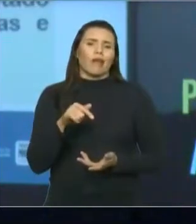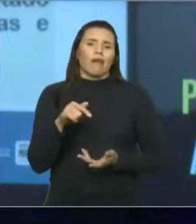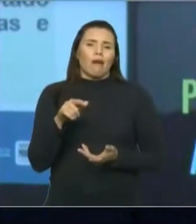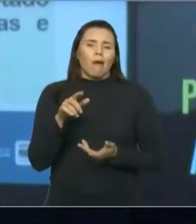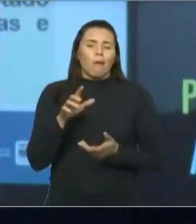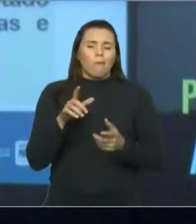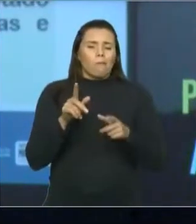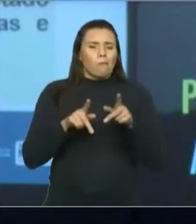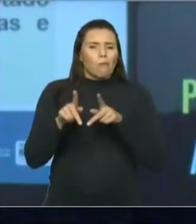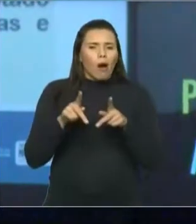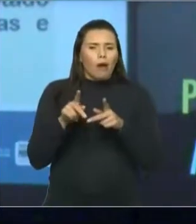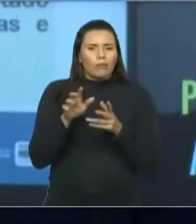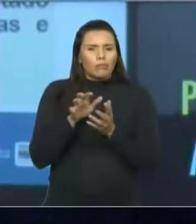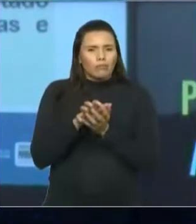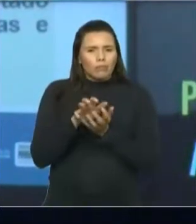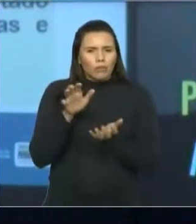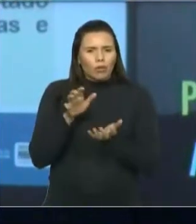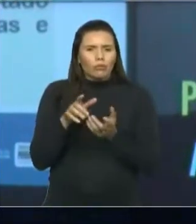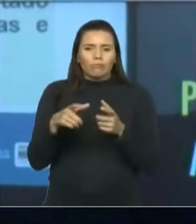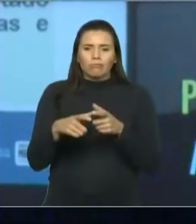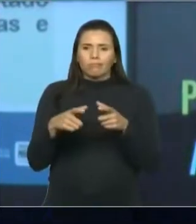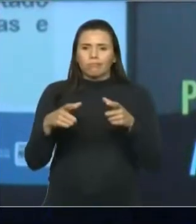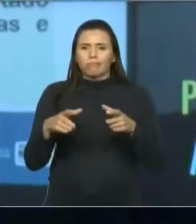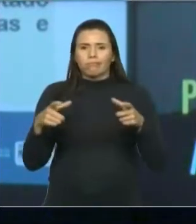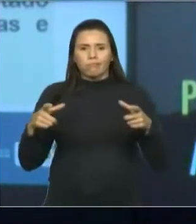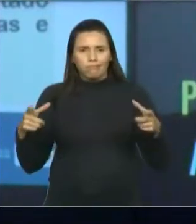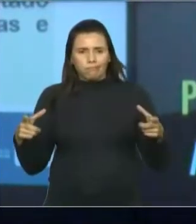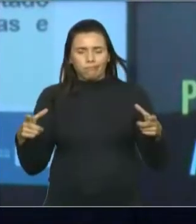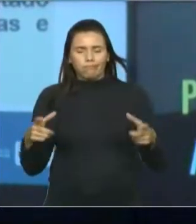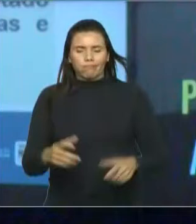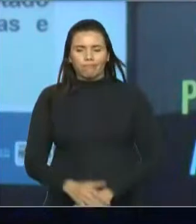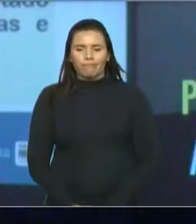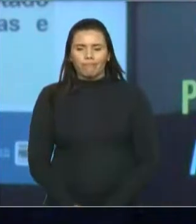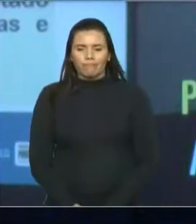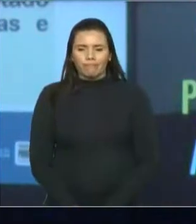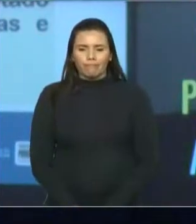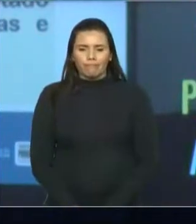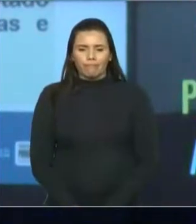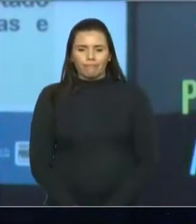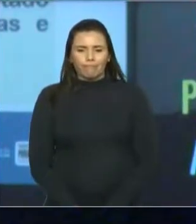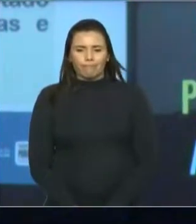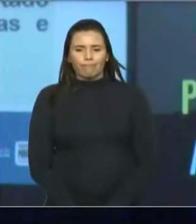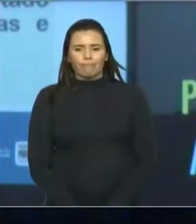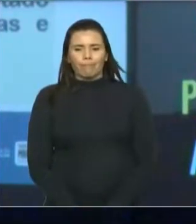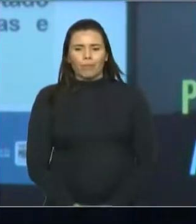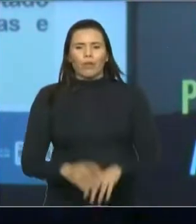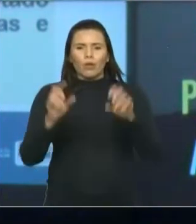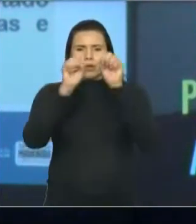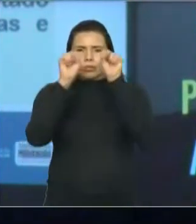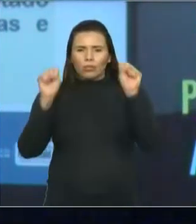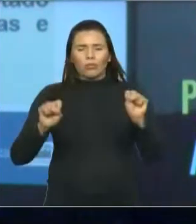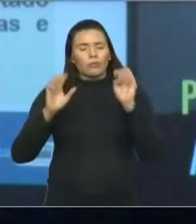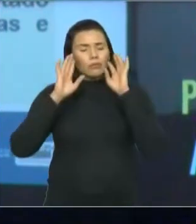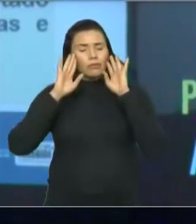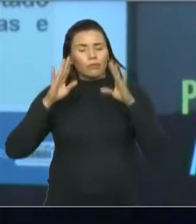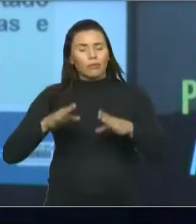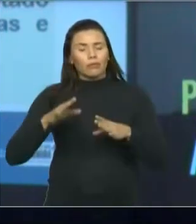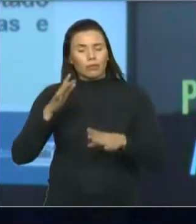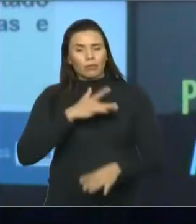E o que eu queria tratar é que o nosso sistema de atenção à saúde, não só no Maranhão, mas no